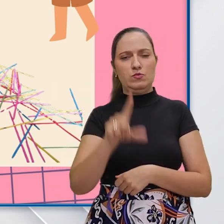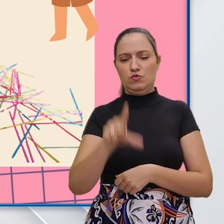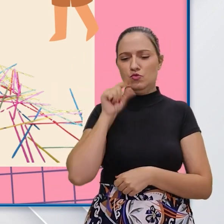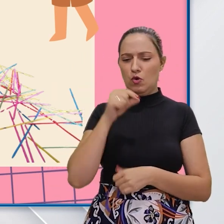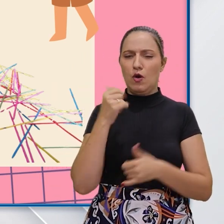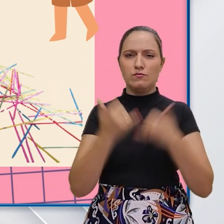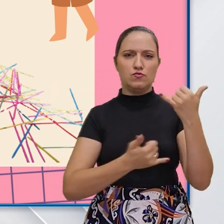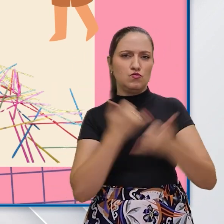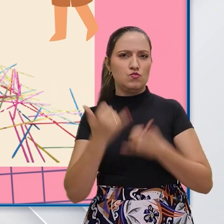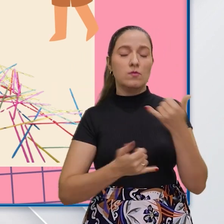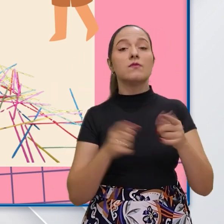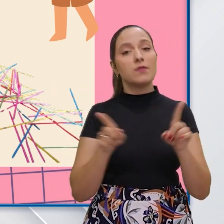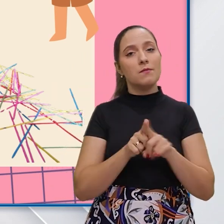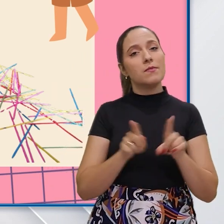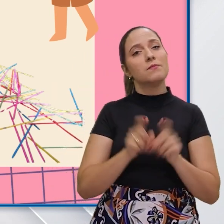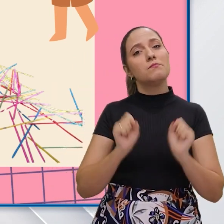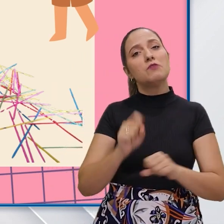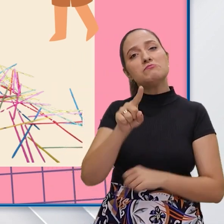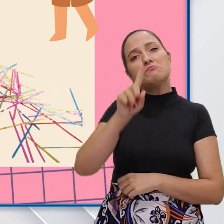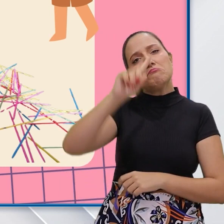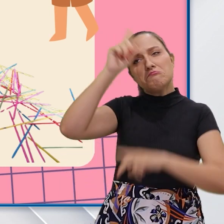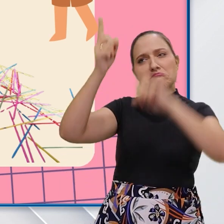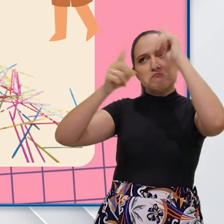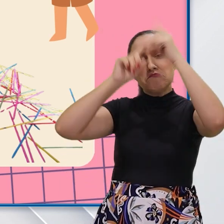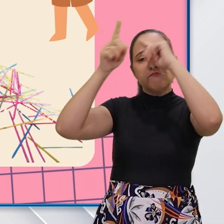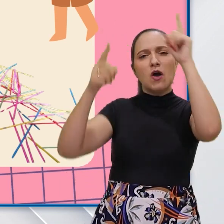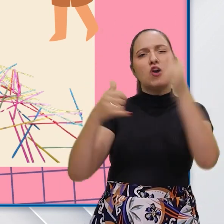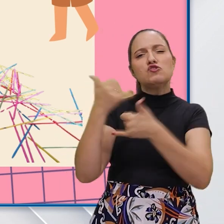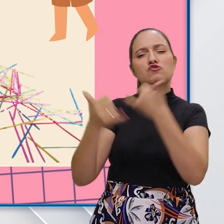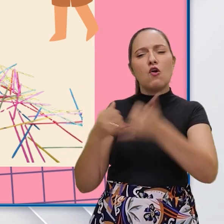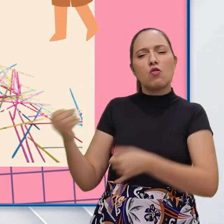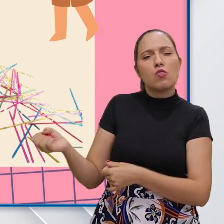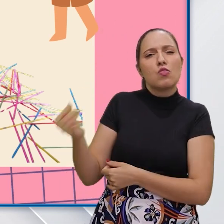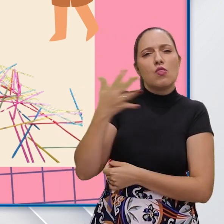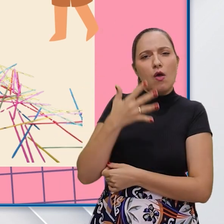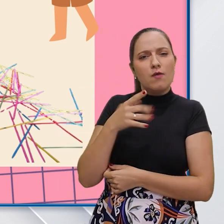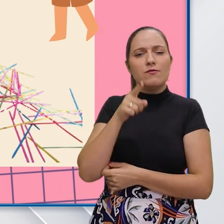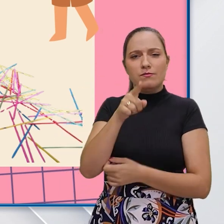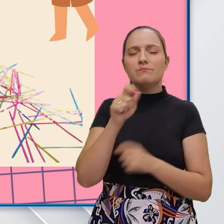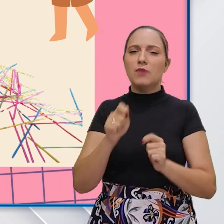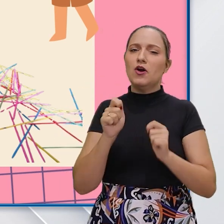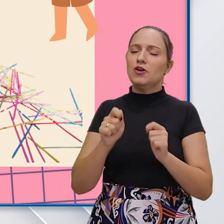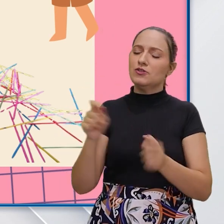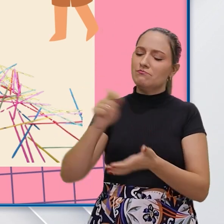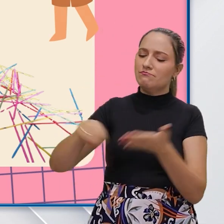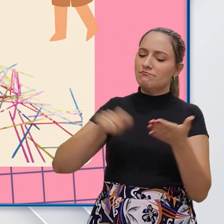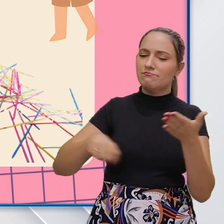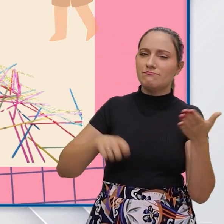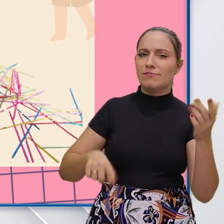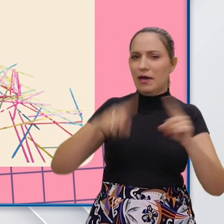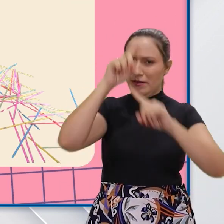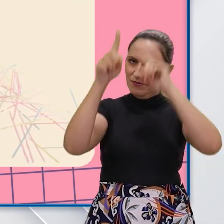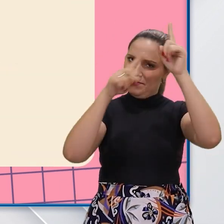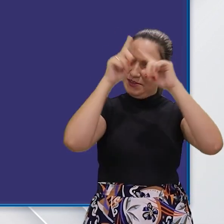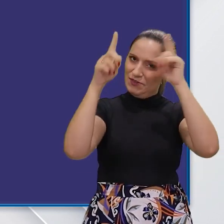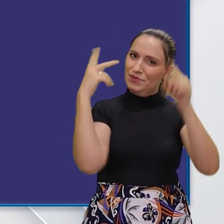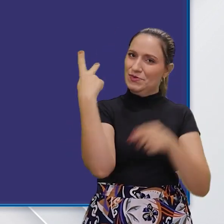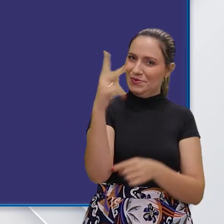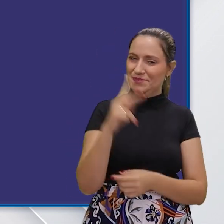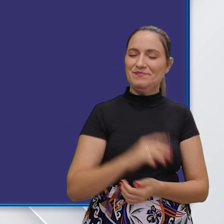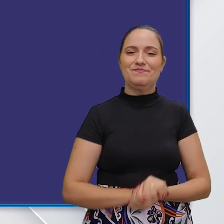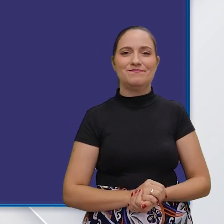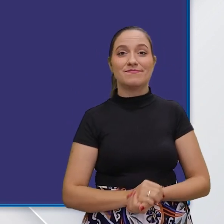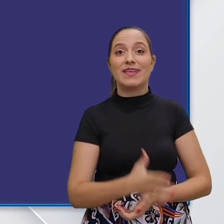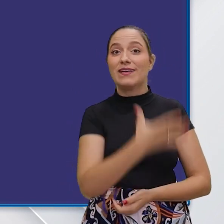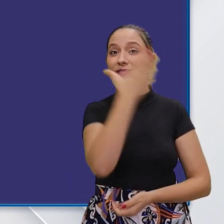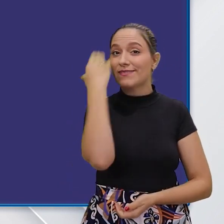pode também criar um jogo novo usando a sua imaginação e criatividade.